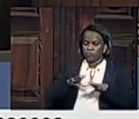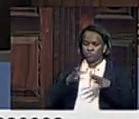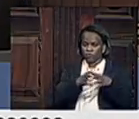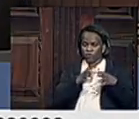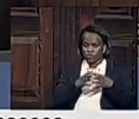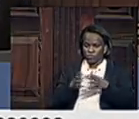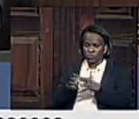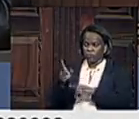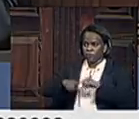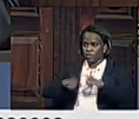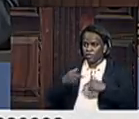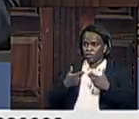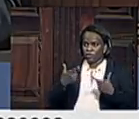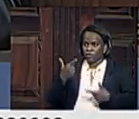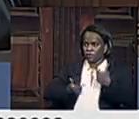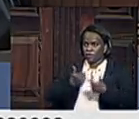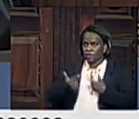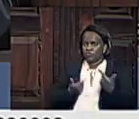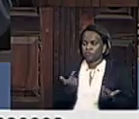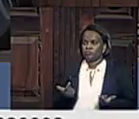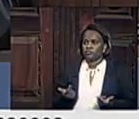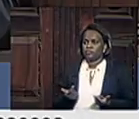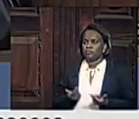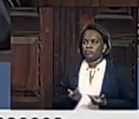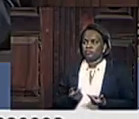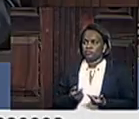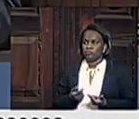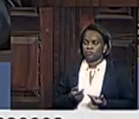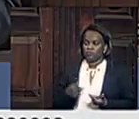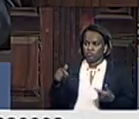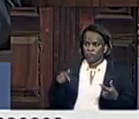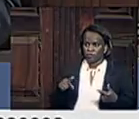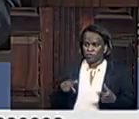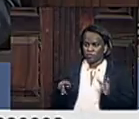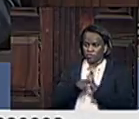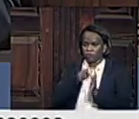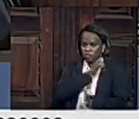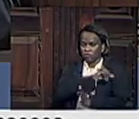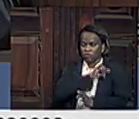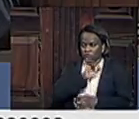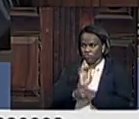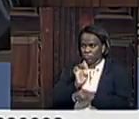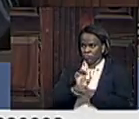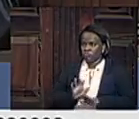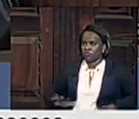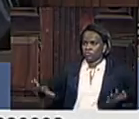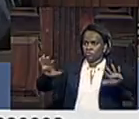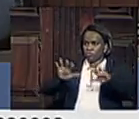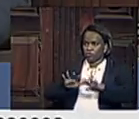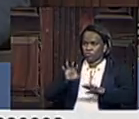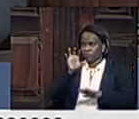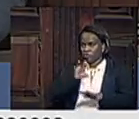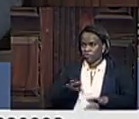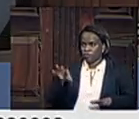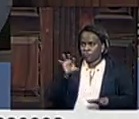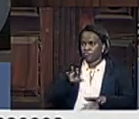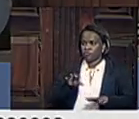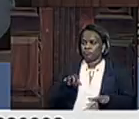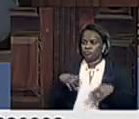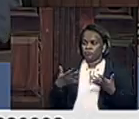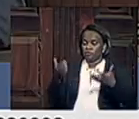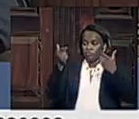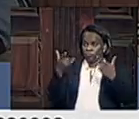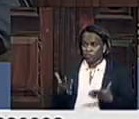conjunto de produtos e serviços aqui no âmbito do Estado do Rio de Janeiro. Queria dizer, senhor presidente, que